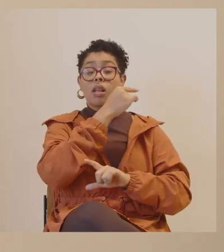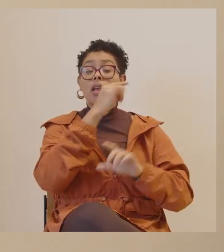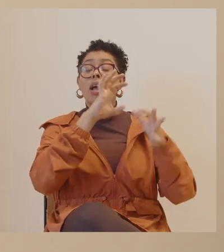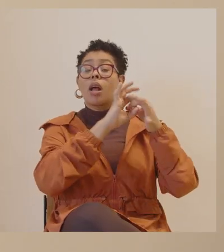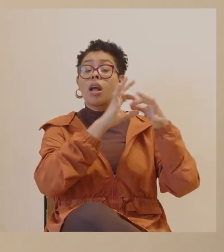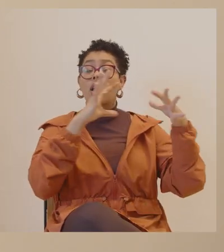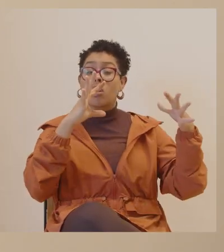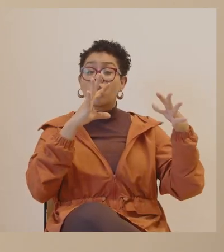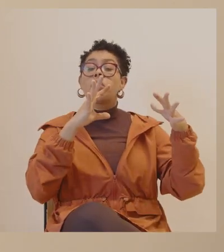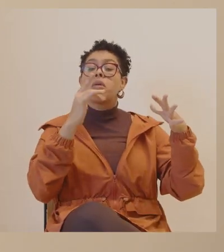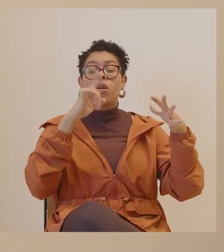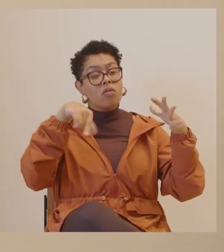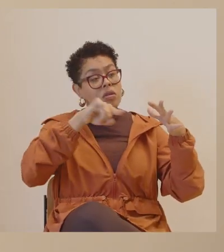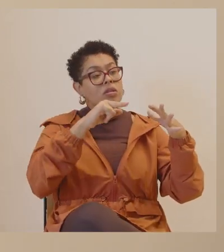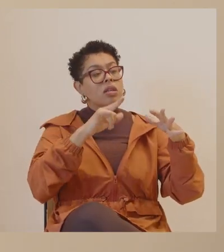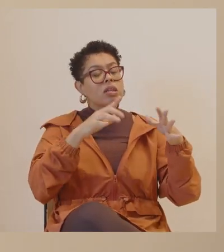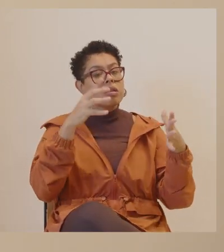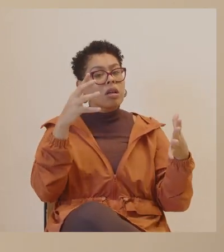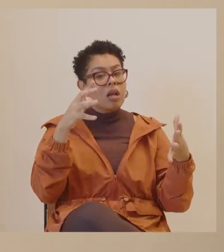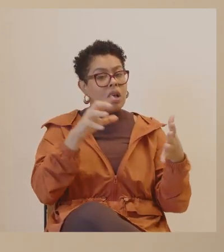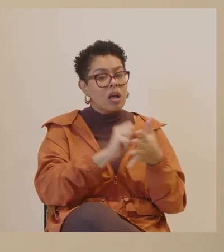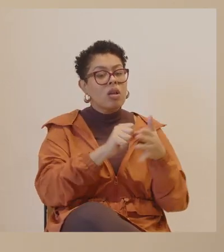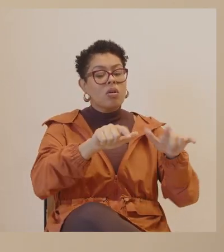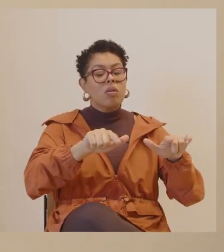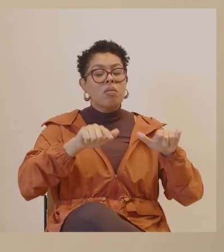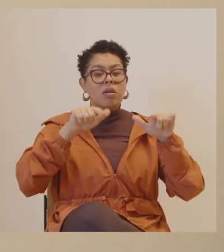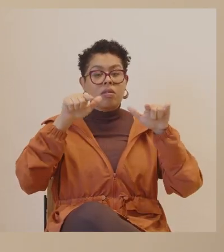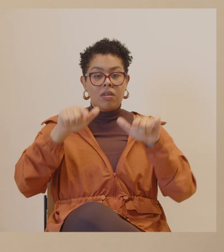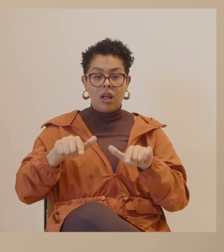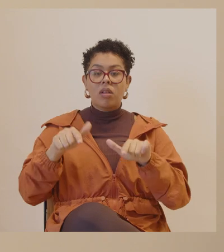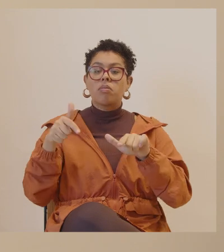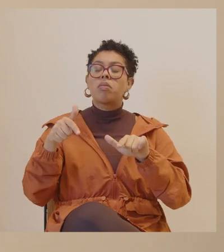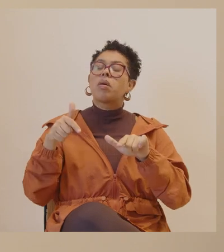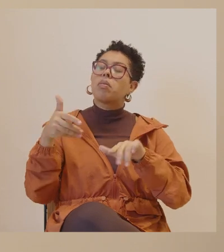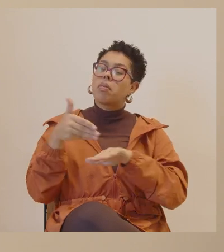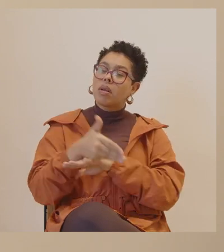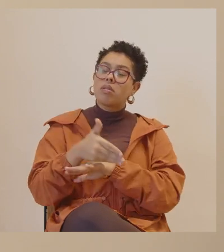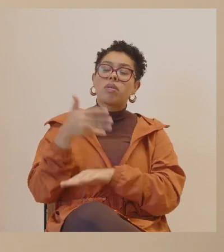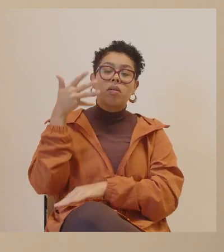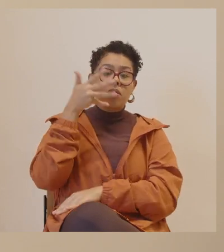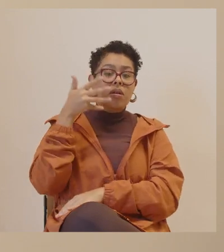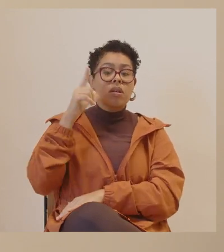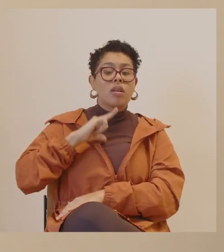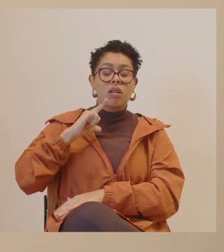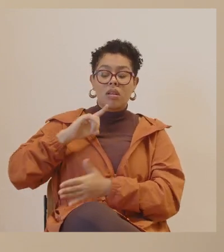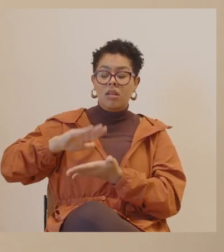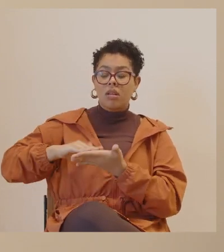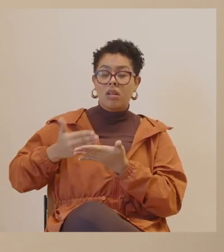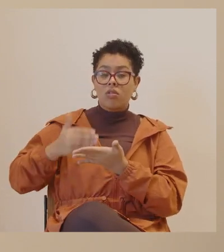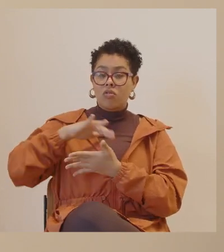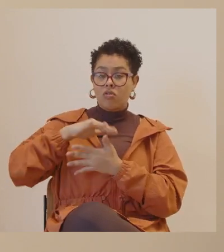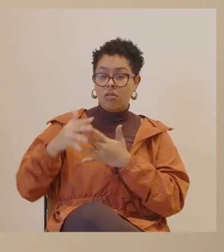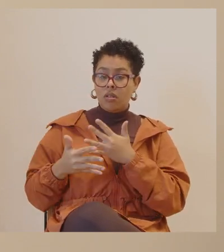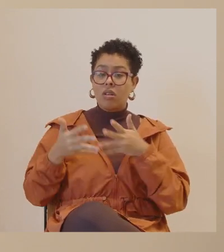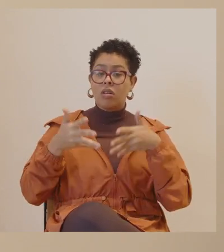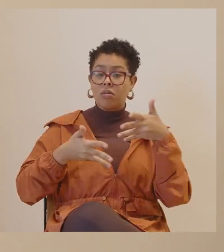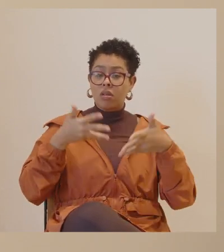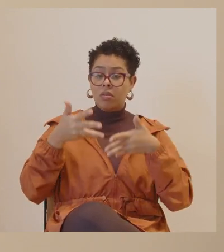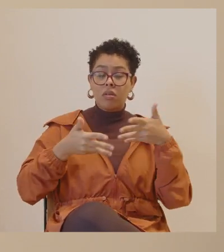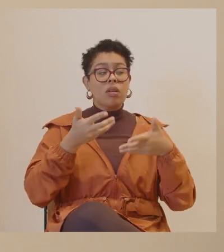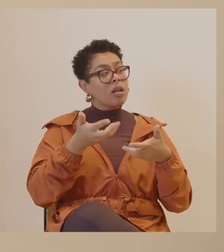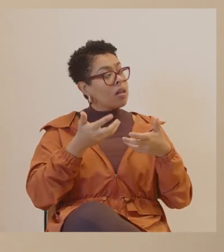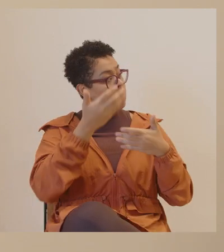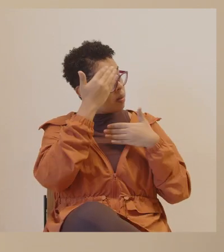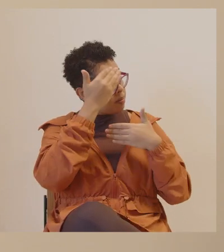para certificados, para quem quiser certificados de participação na palestra. A gente conta também com a interpretação de Libras. Quero